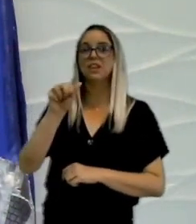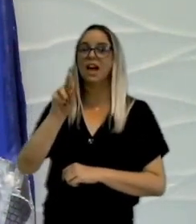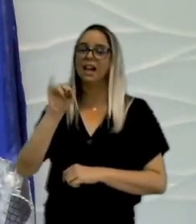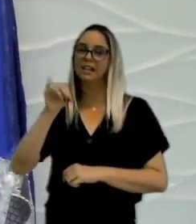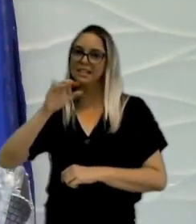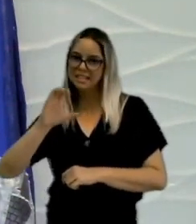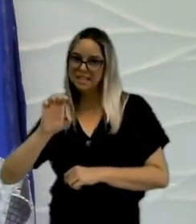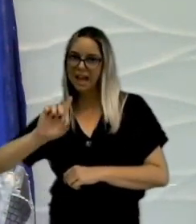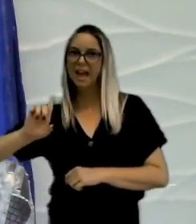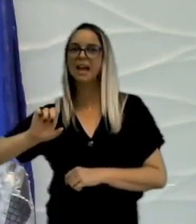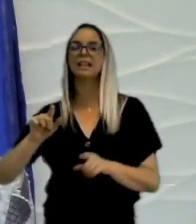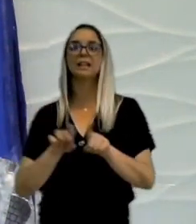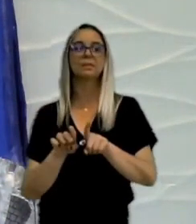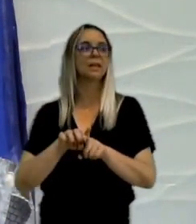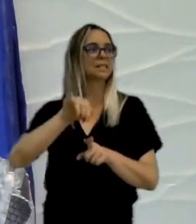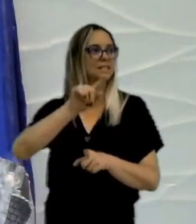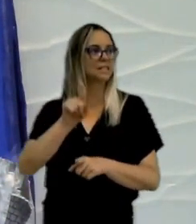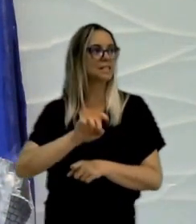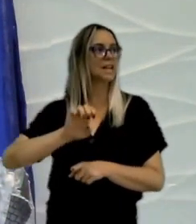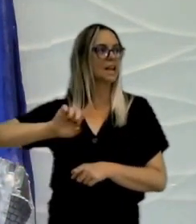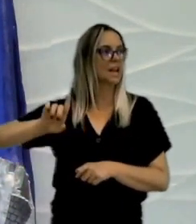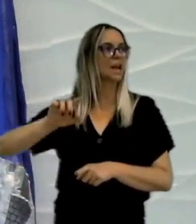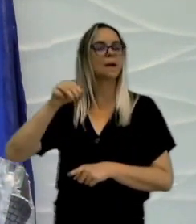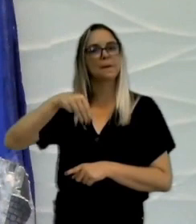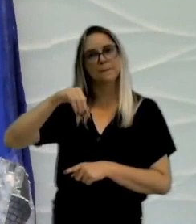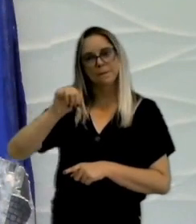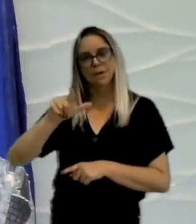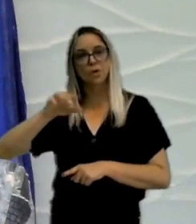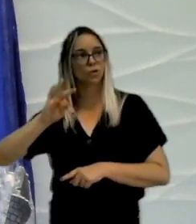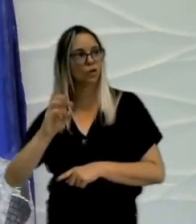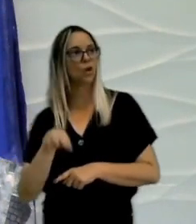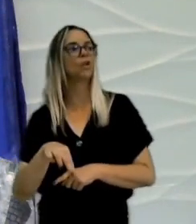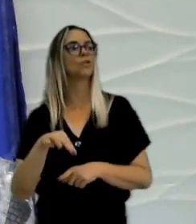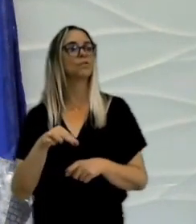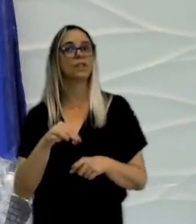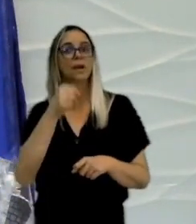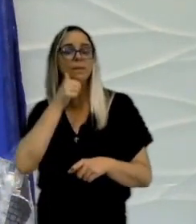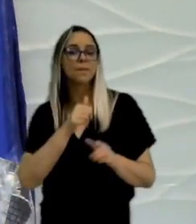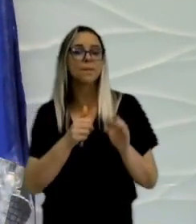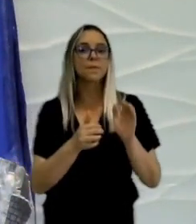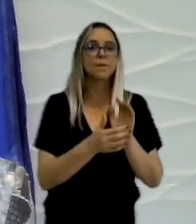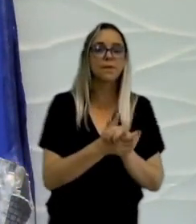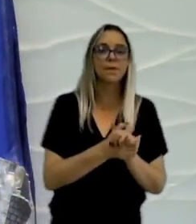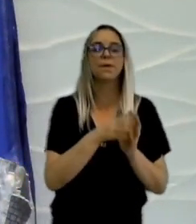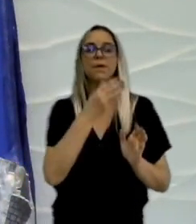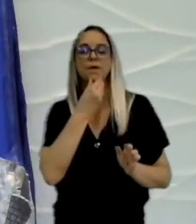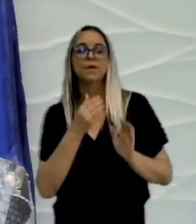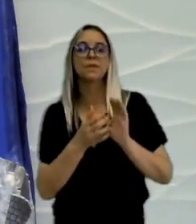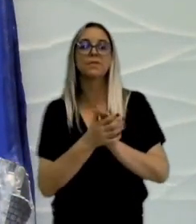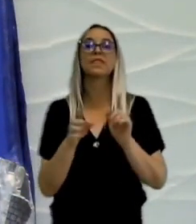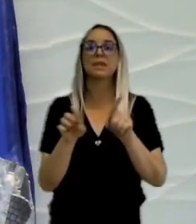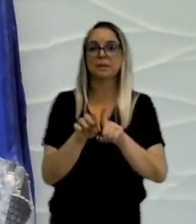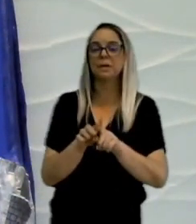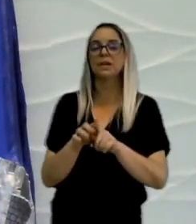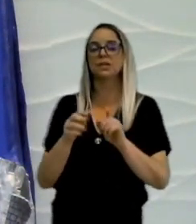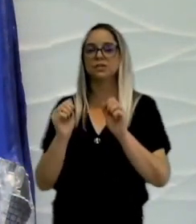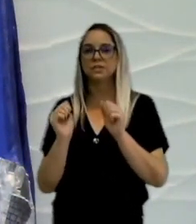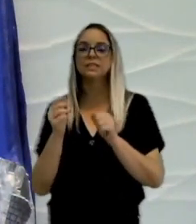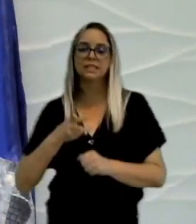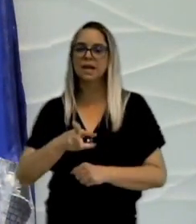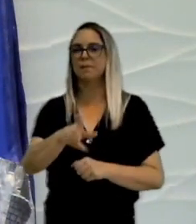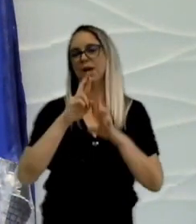Também o senhor Zé Milton, conhecido Major, sua esposa, que sempre está aqui nessas sessões. Quero